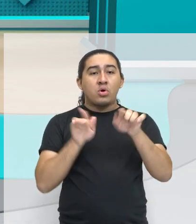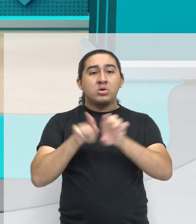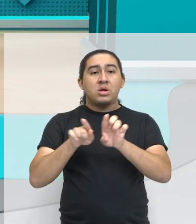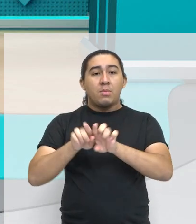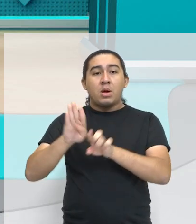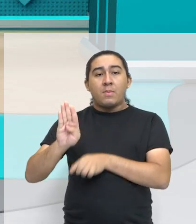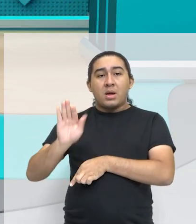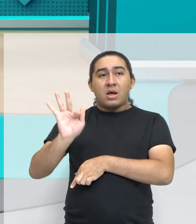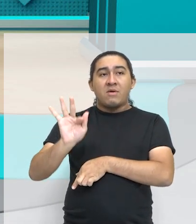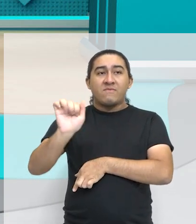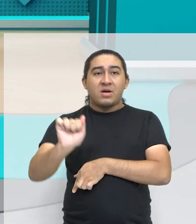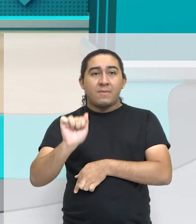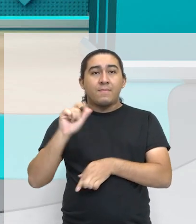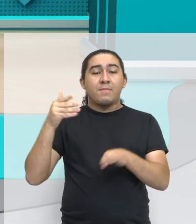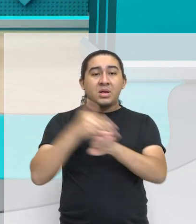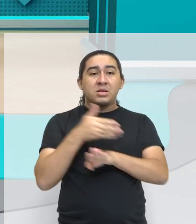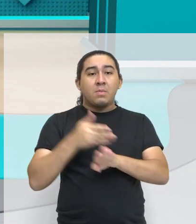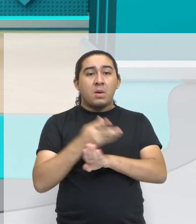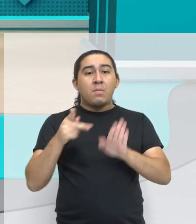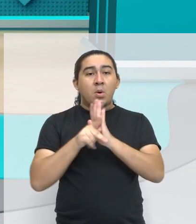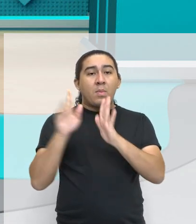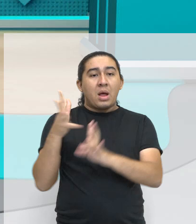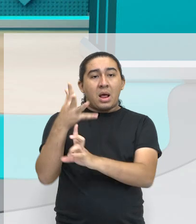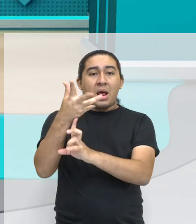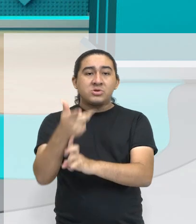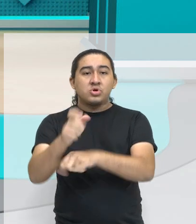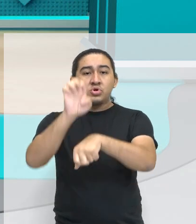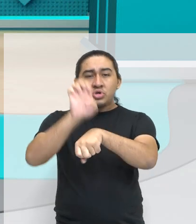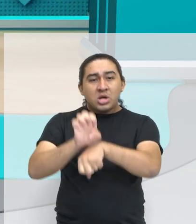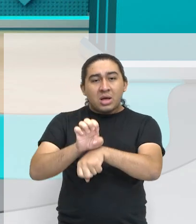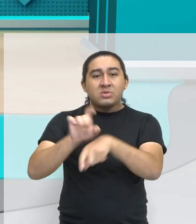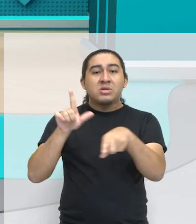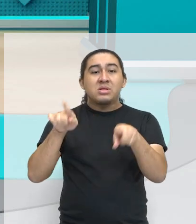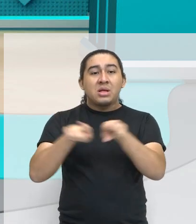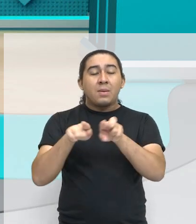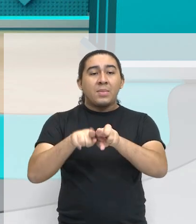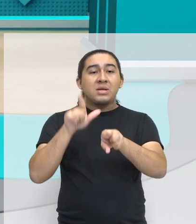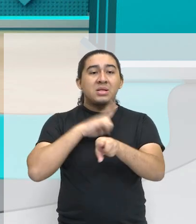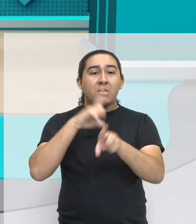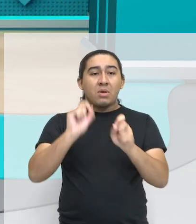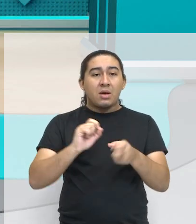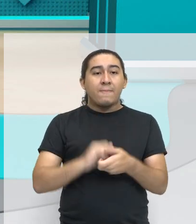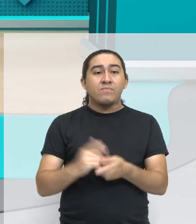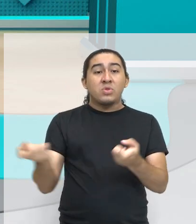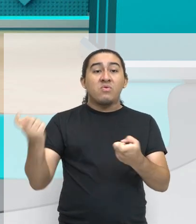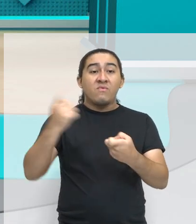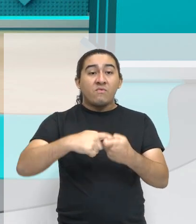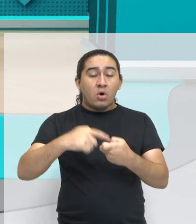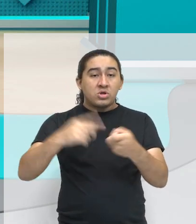BFA, integra os corpos artísticos do Estado com a proposta de resgate das danças